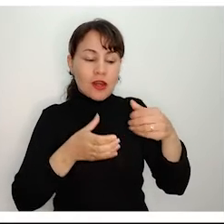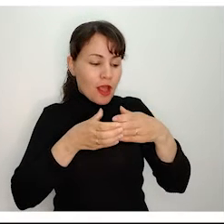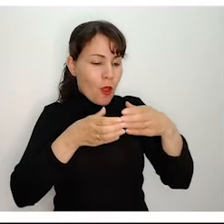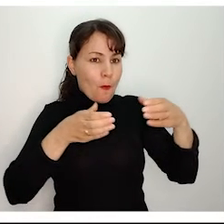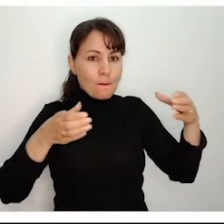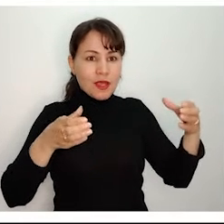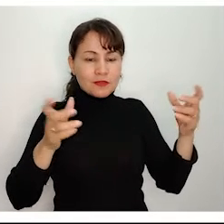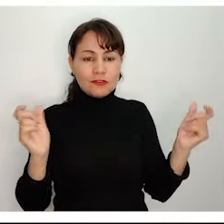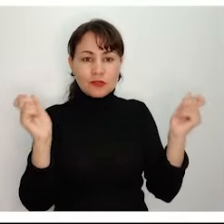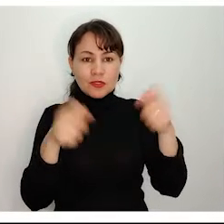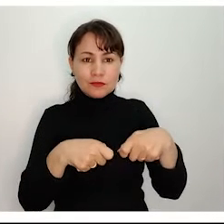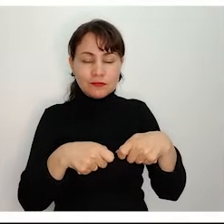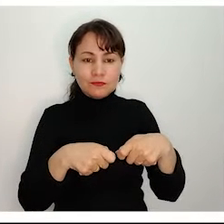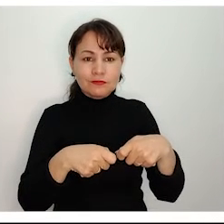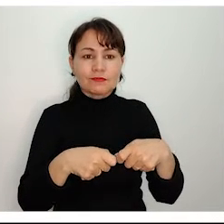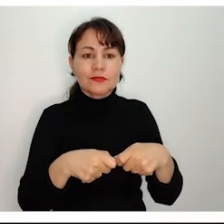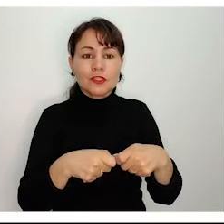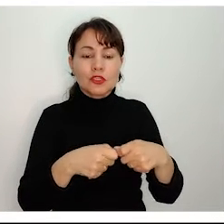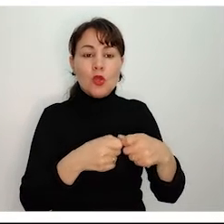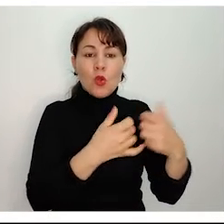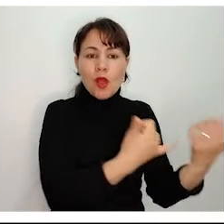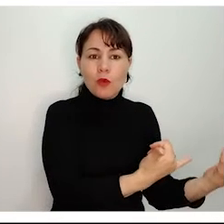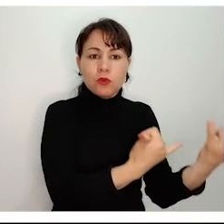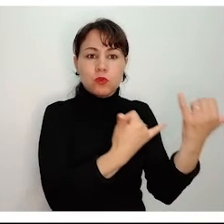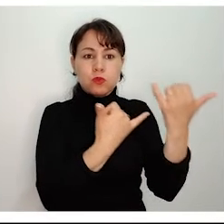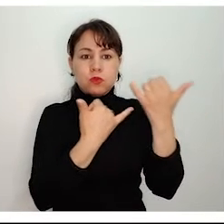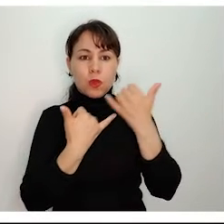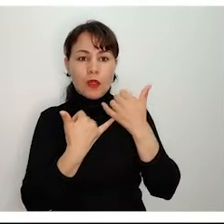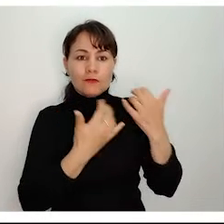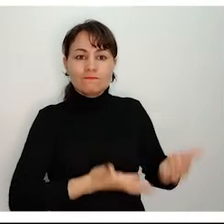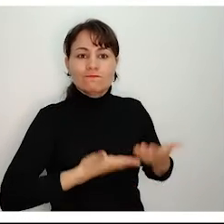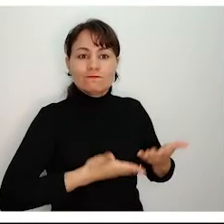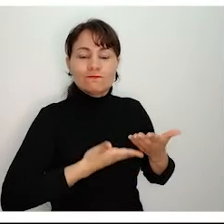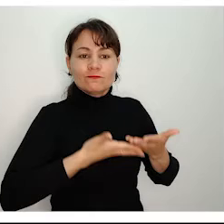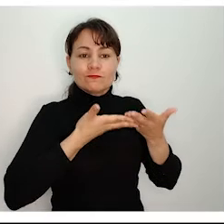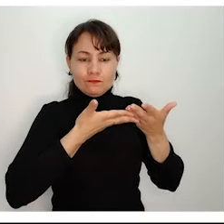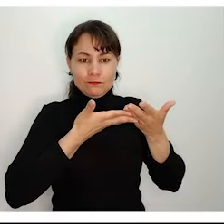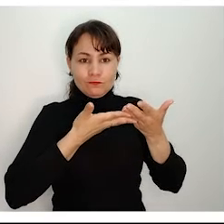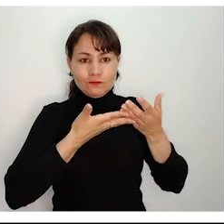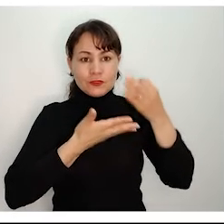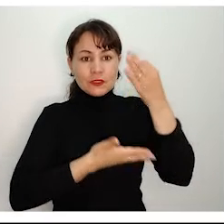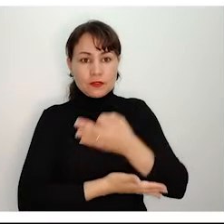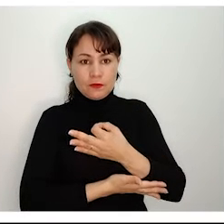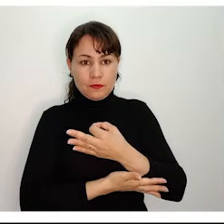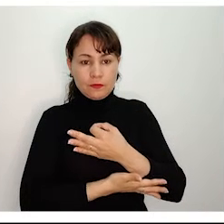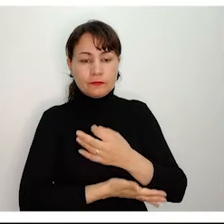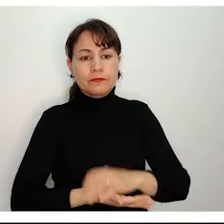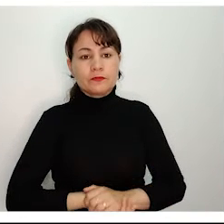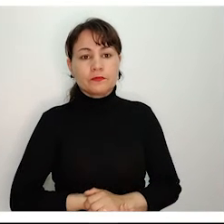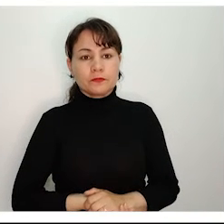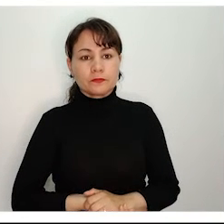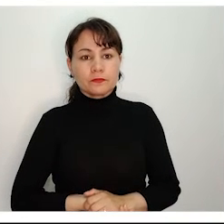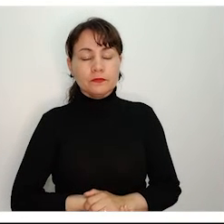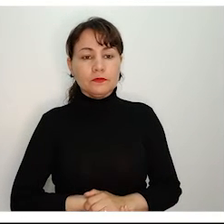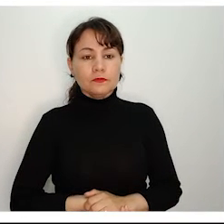melhore, com que ela amplie suas potencialidades quando ela recebe essa estimulação adequada.